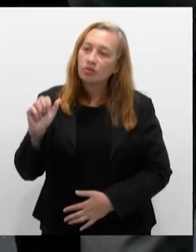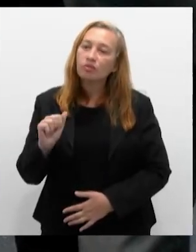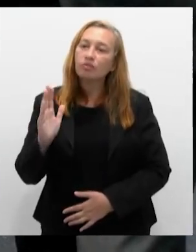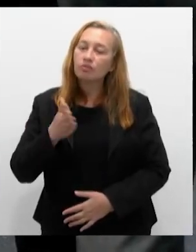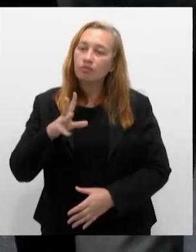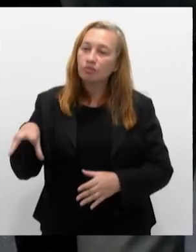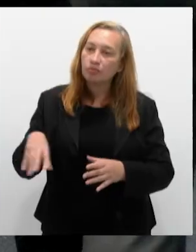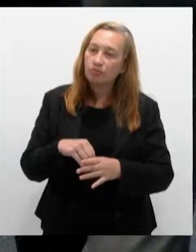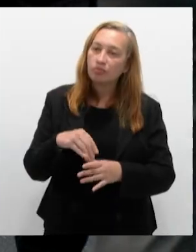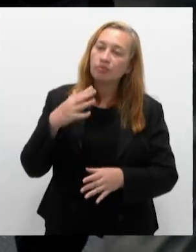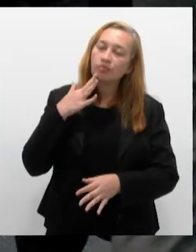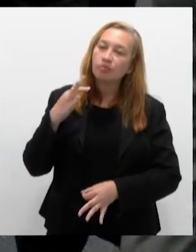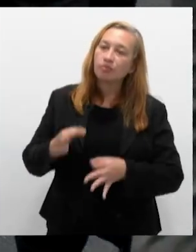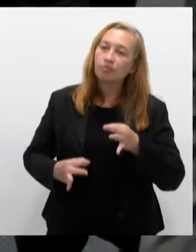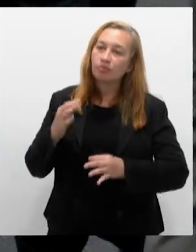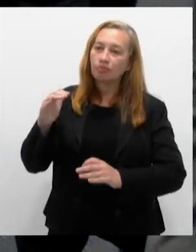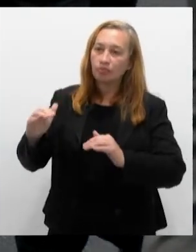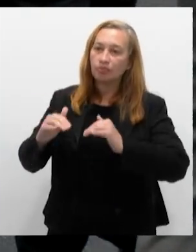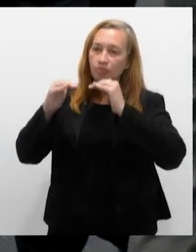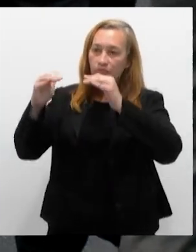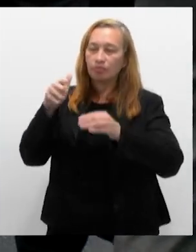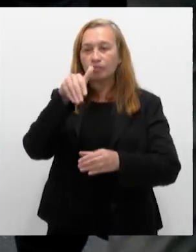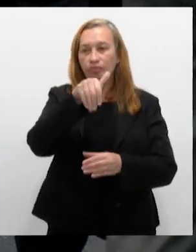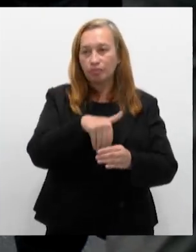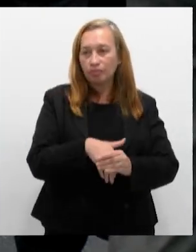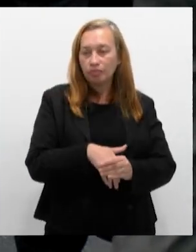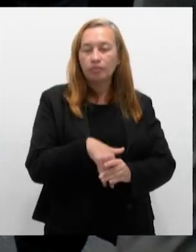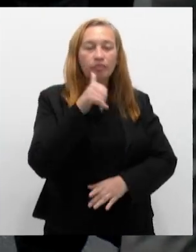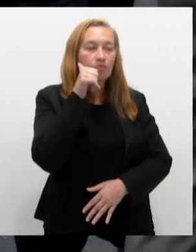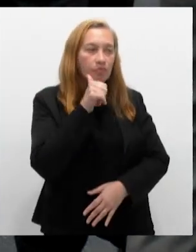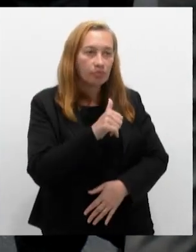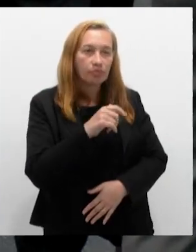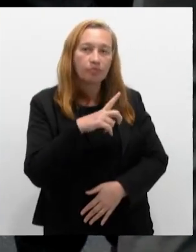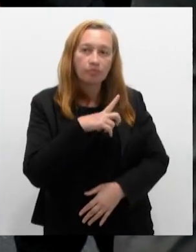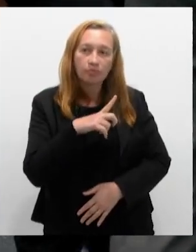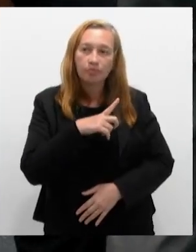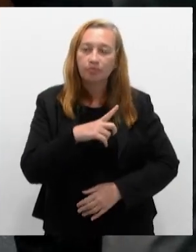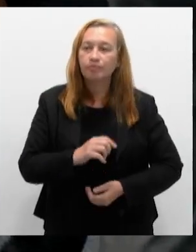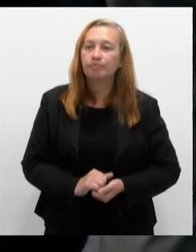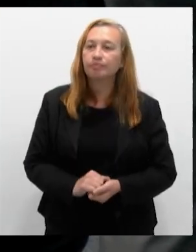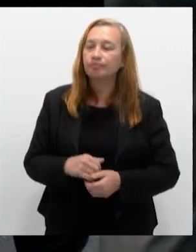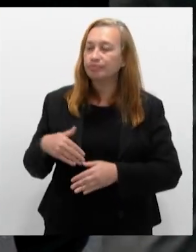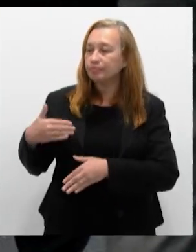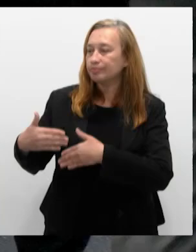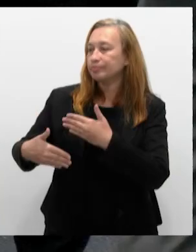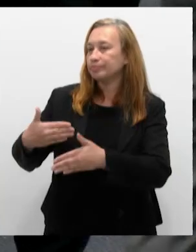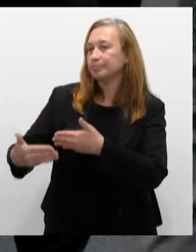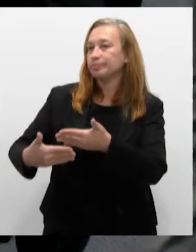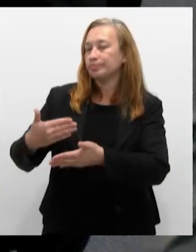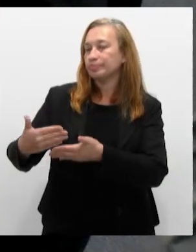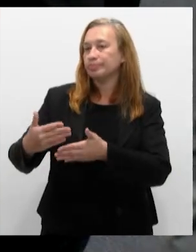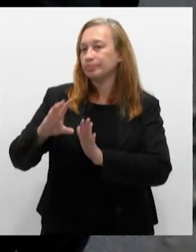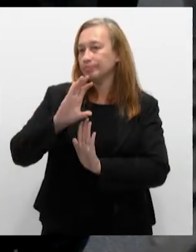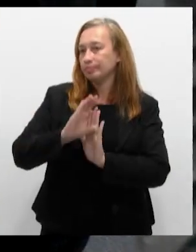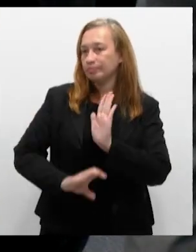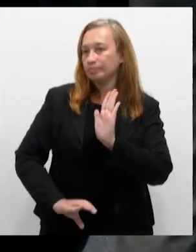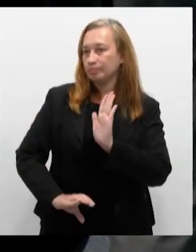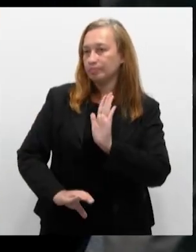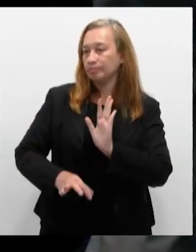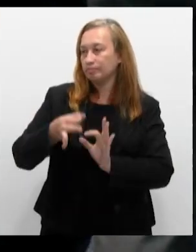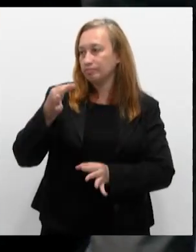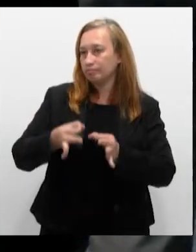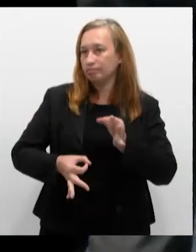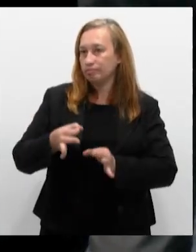do Tribunal Superior Eleitoral, uma mulher que tem uma trajetória e um currículo jurídico que,